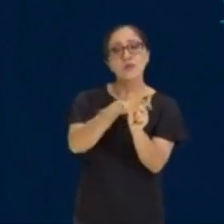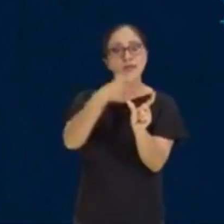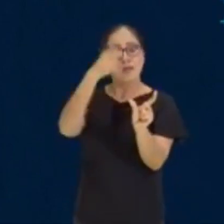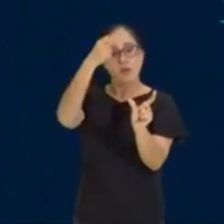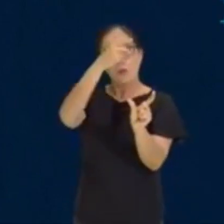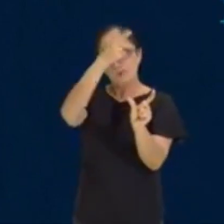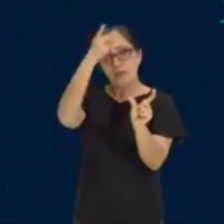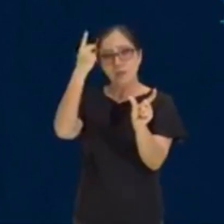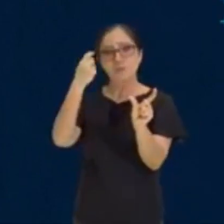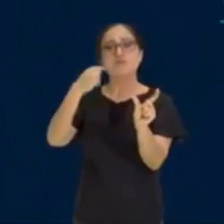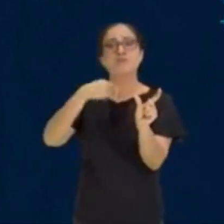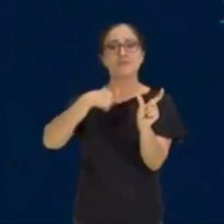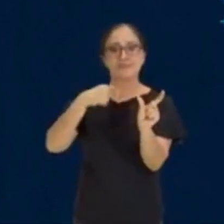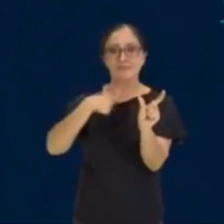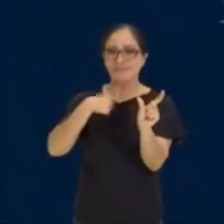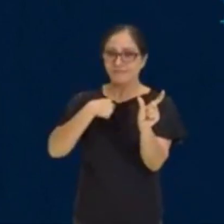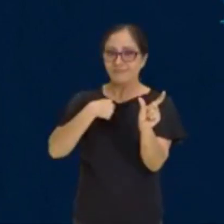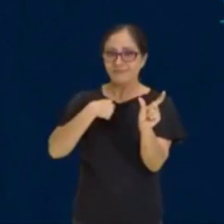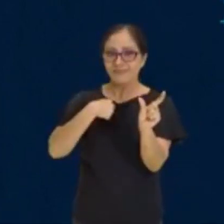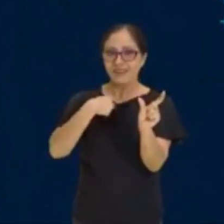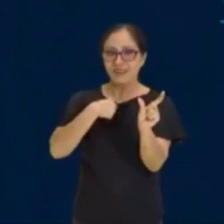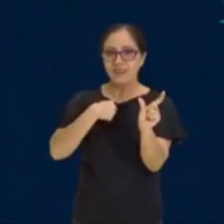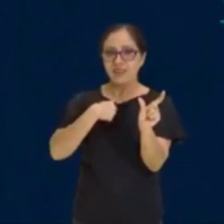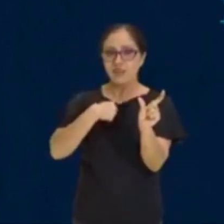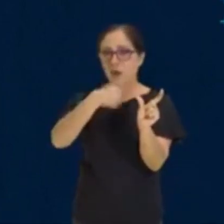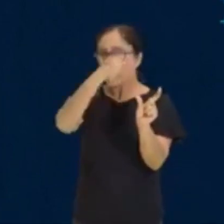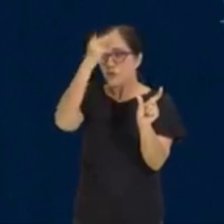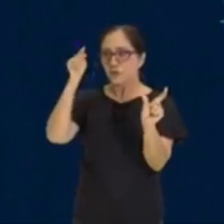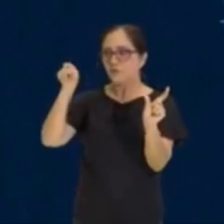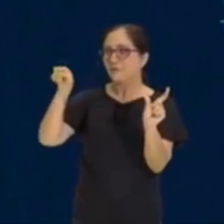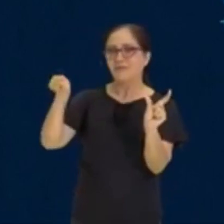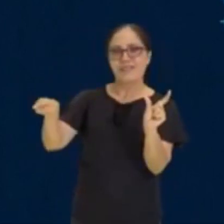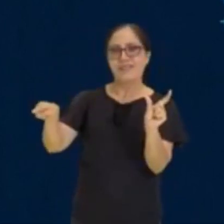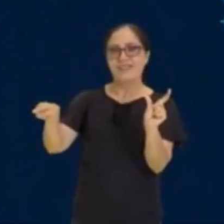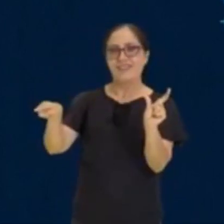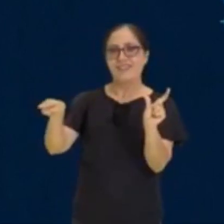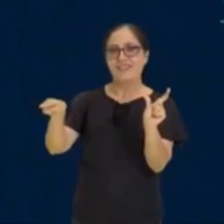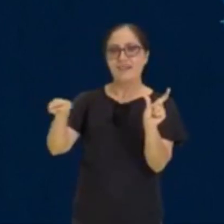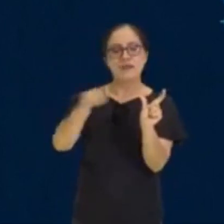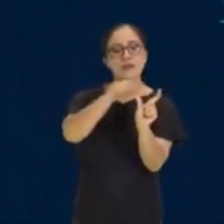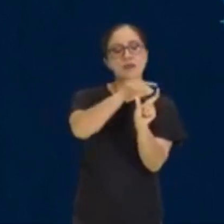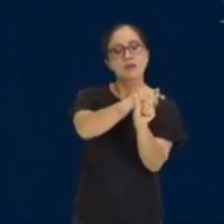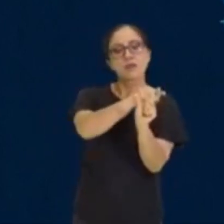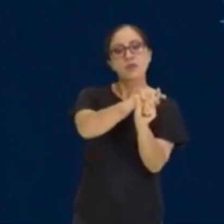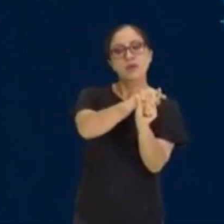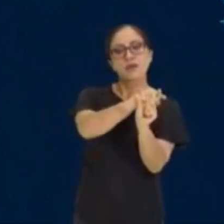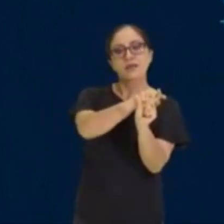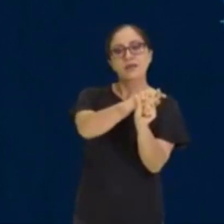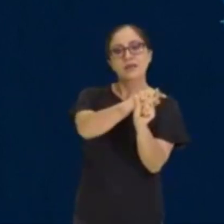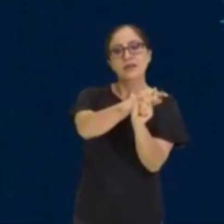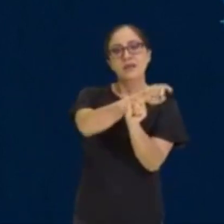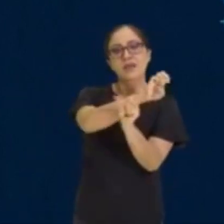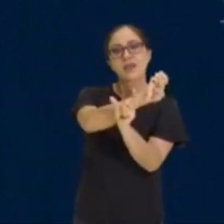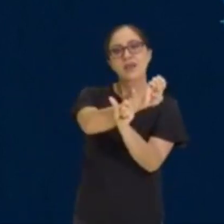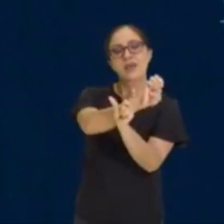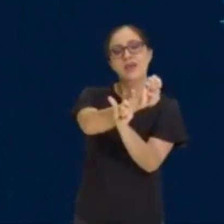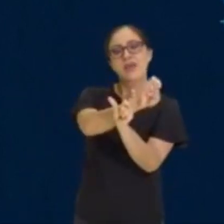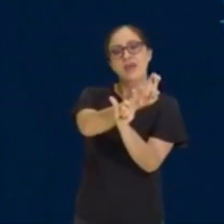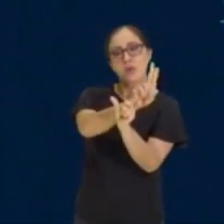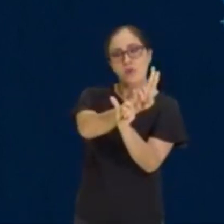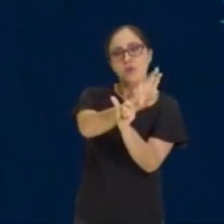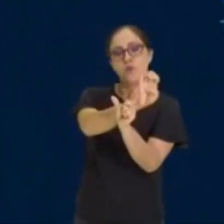eu. O sujeito não pode ser ele preciso. Nesse caso, é um sujeito implícito. Ele não está escrito